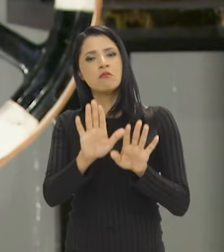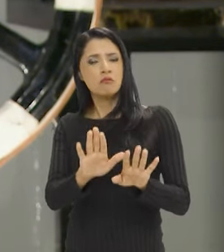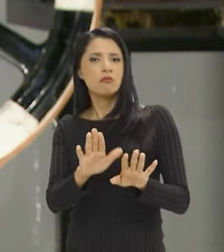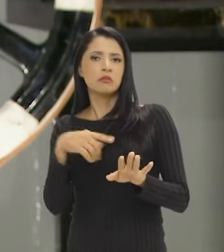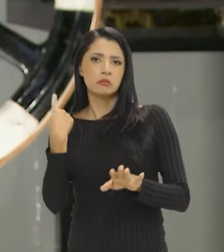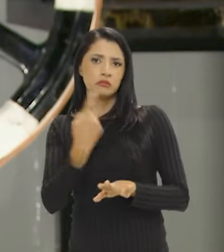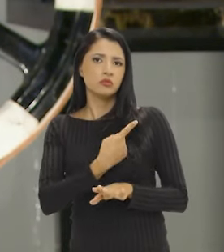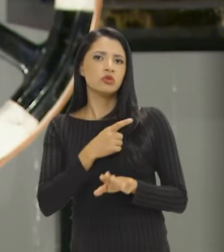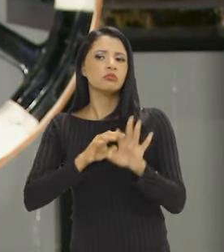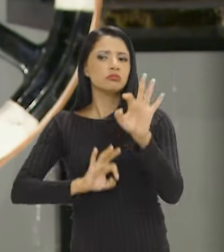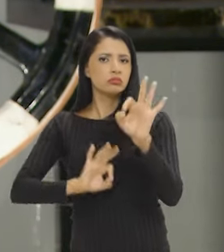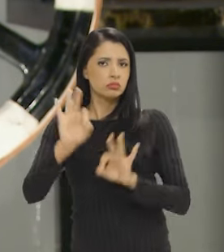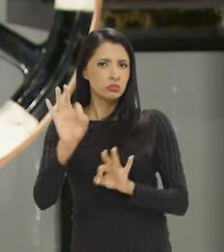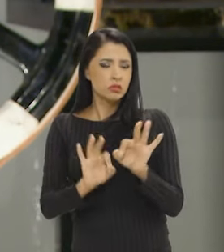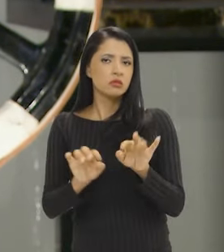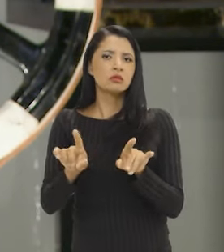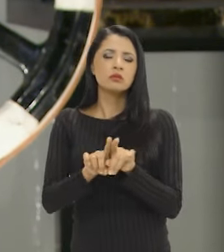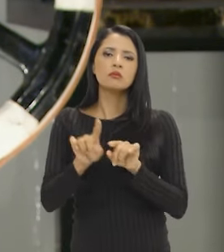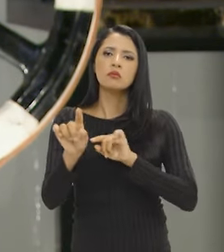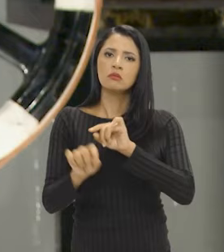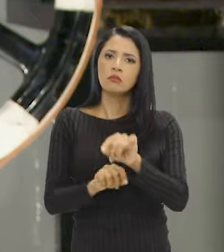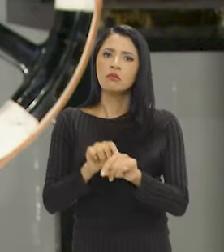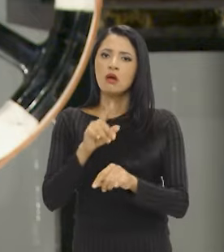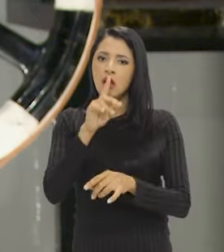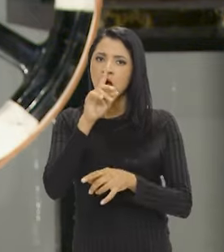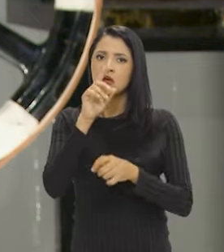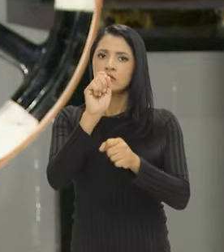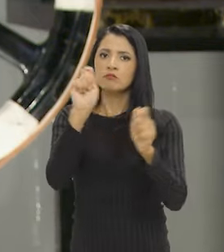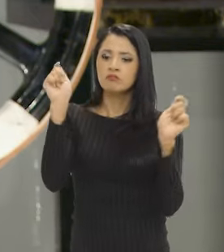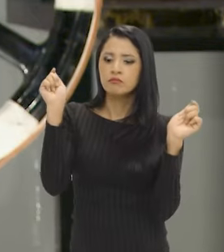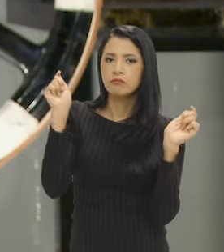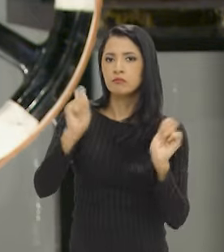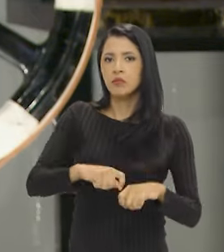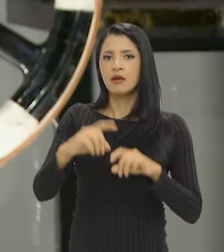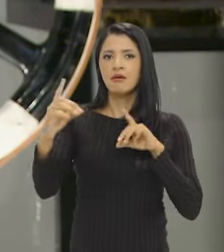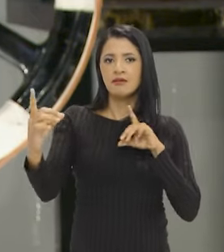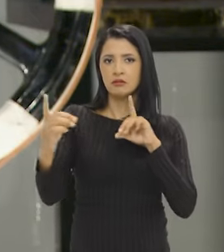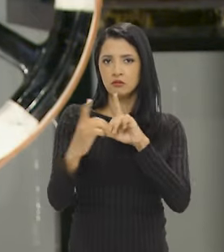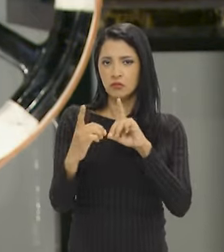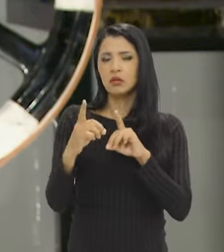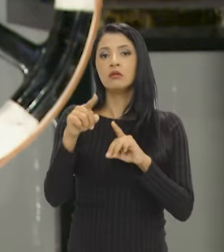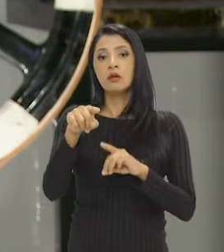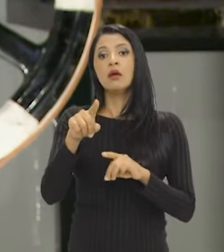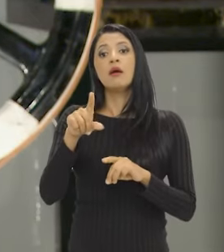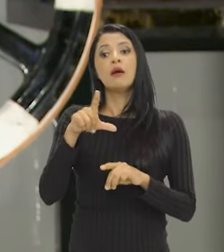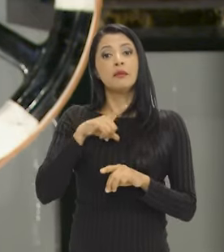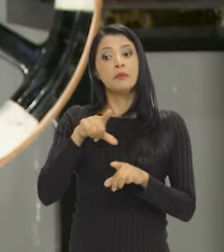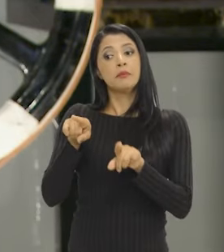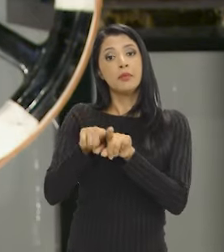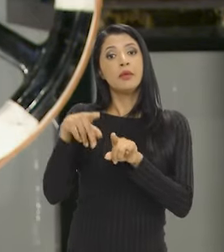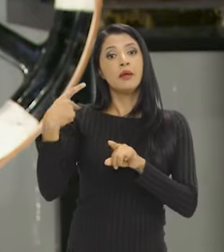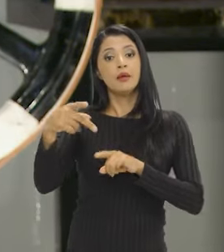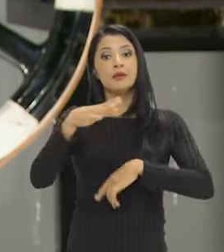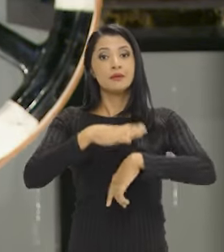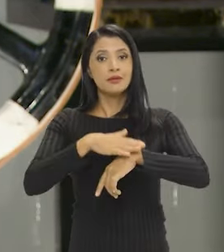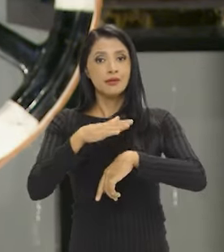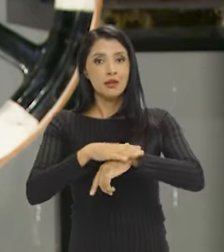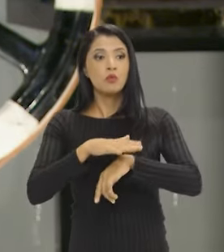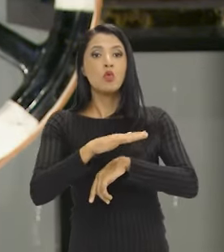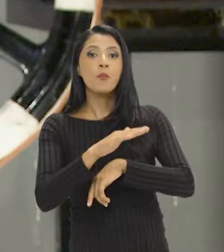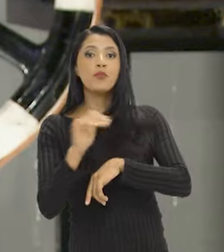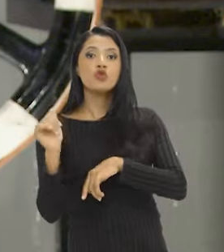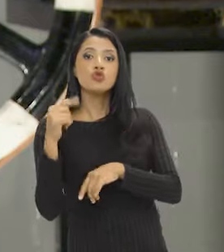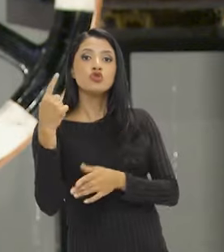Mas a gente está trabalhando, inclusive, para fortalecer a capacidade de atendimento, para que até mesmo esse